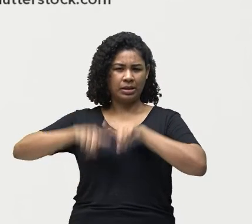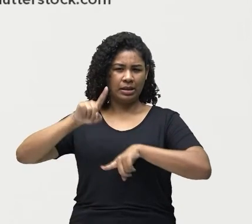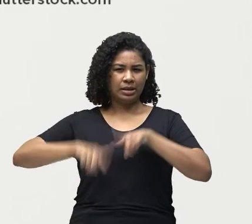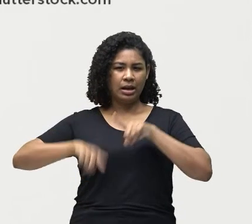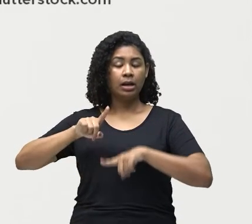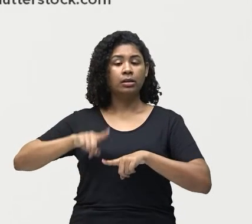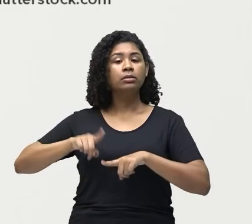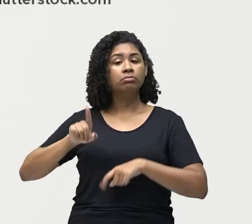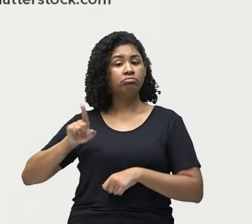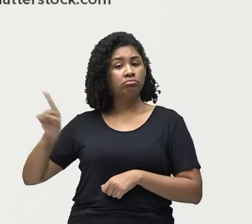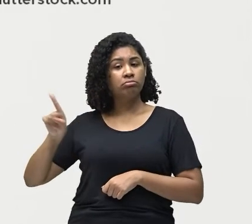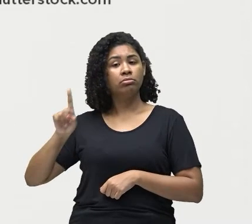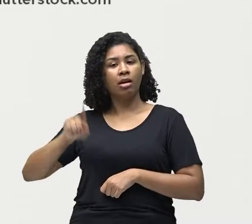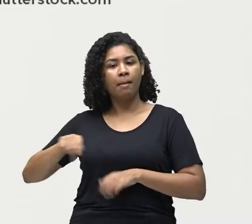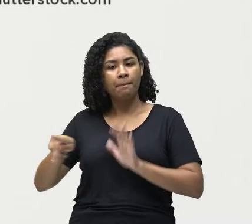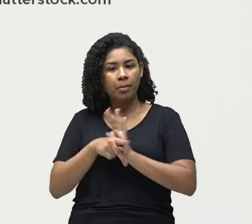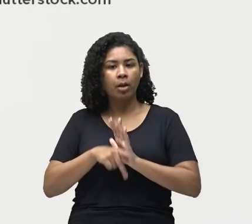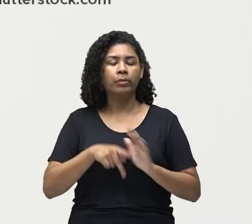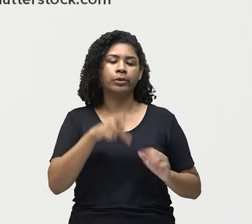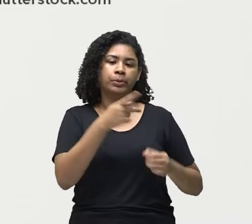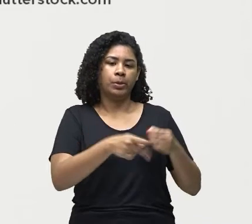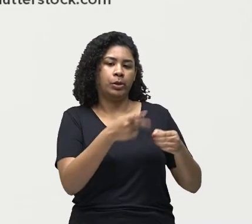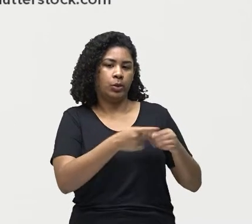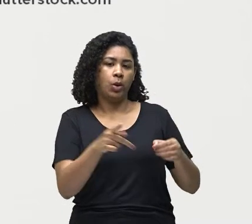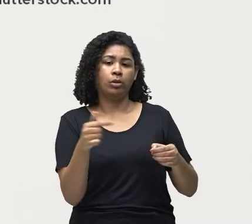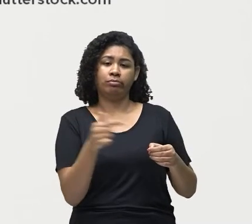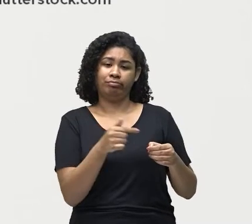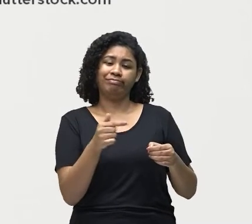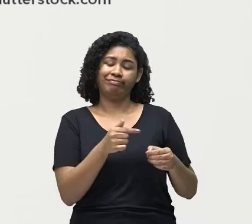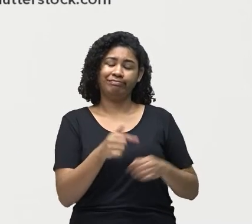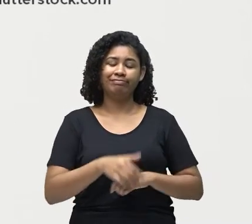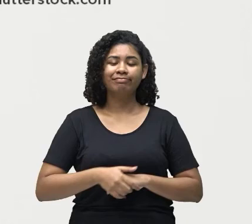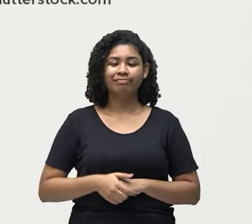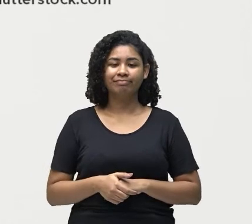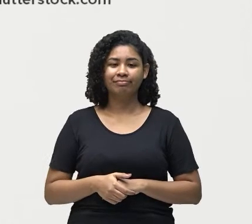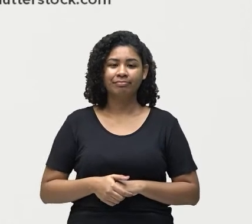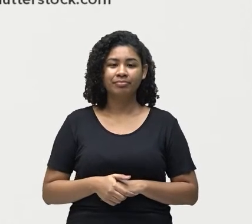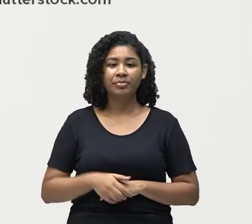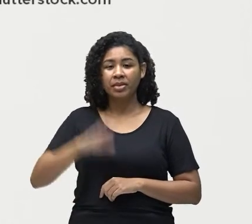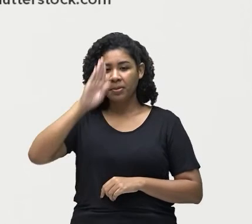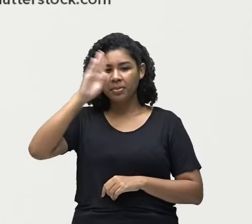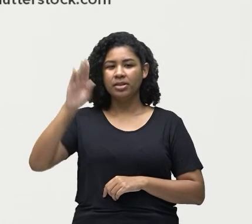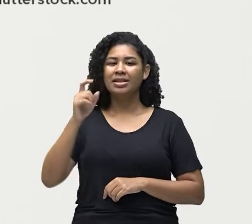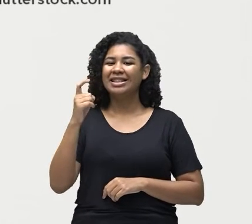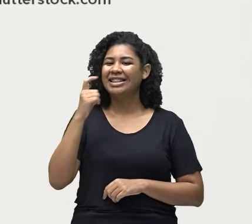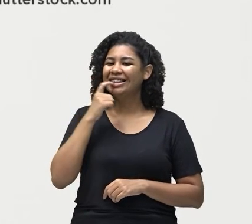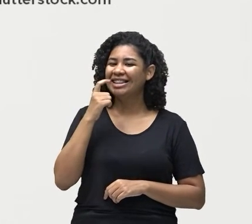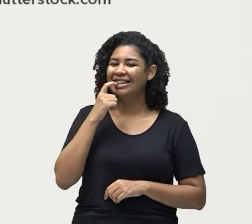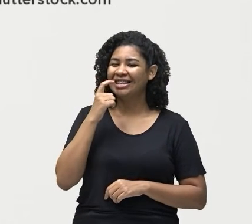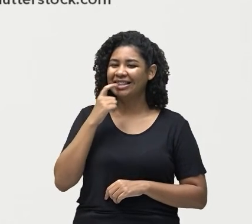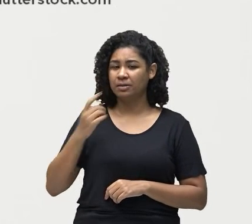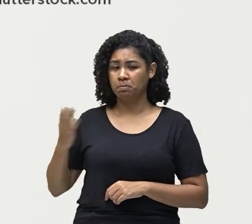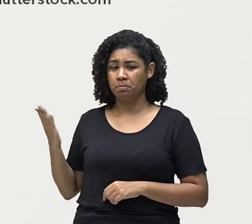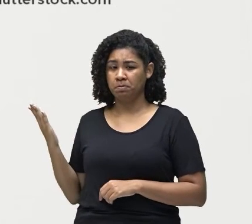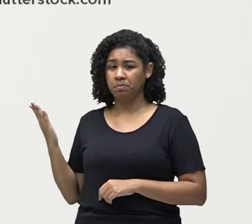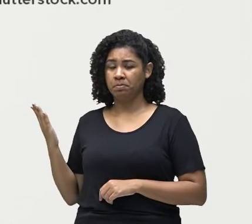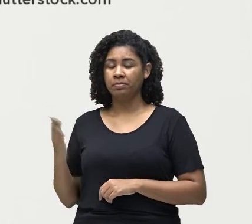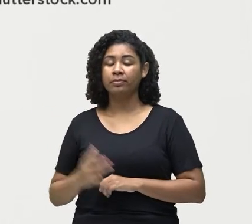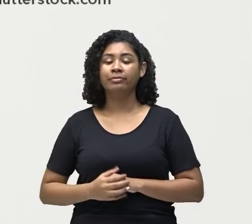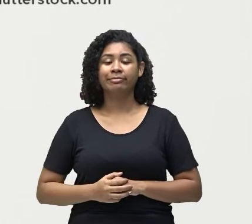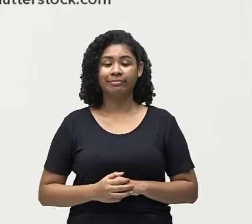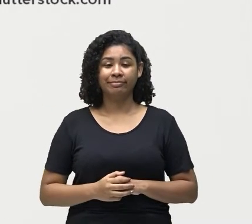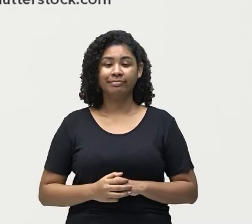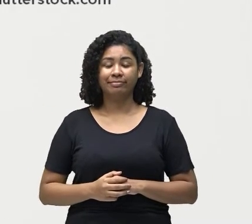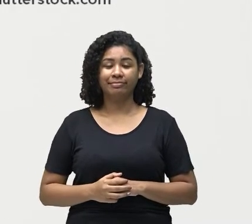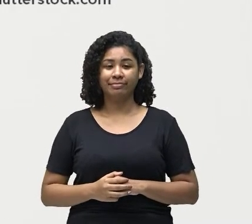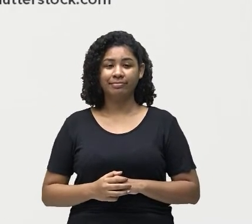são feitos através dos derivados de petróleo, principalmente aqui, ó, plástico e borracha, tá bom?